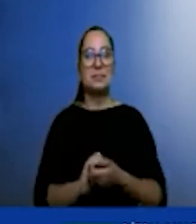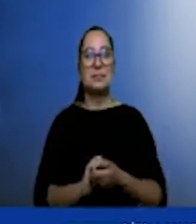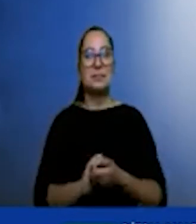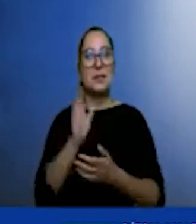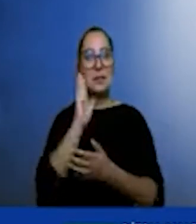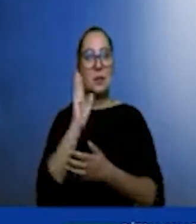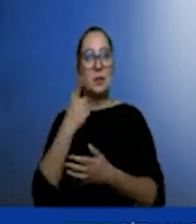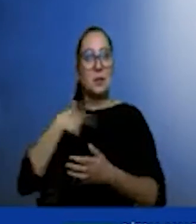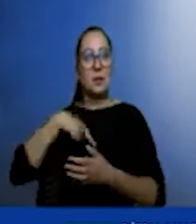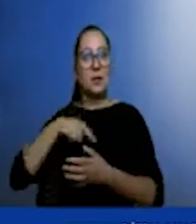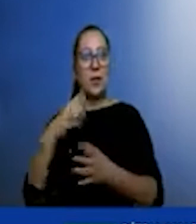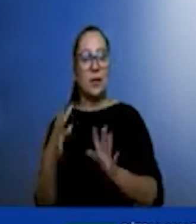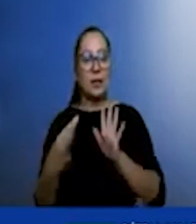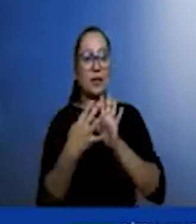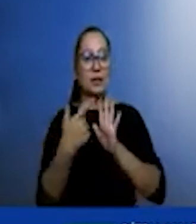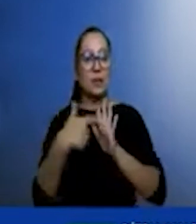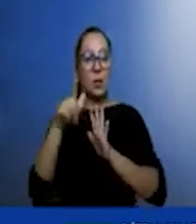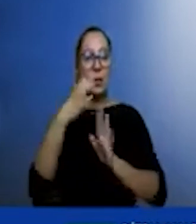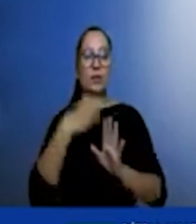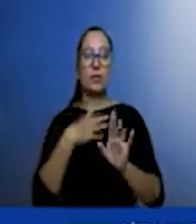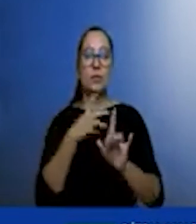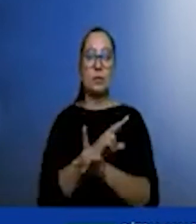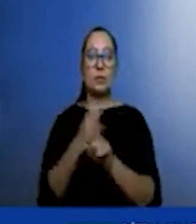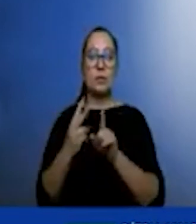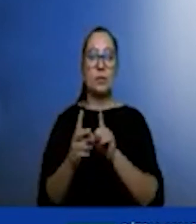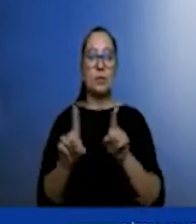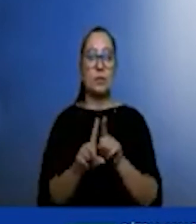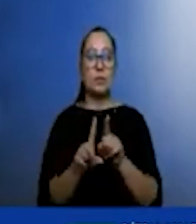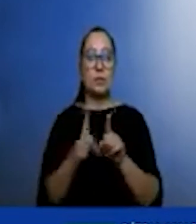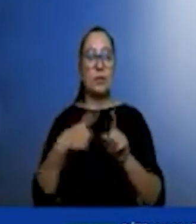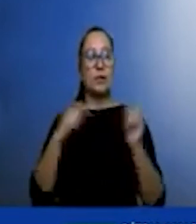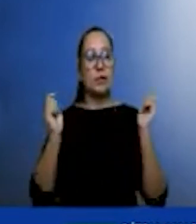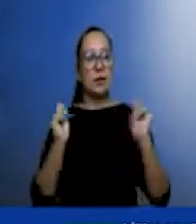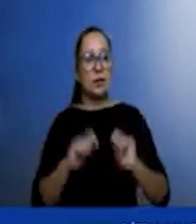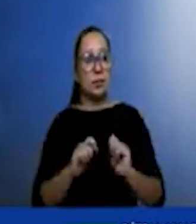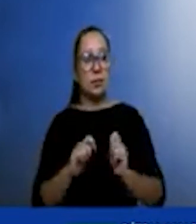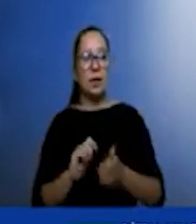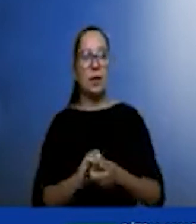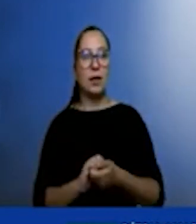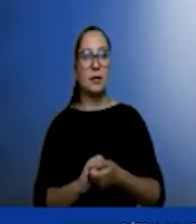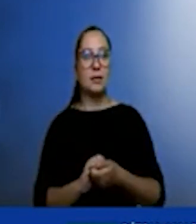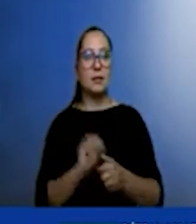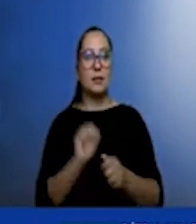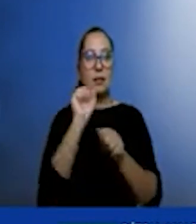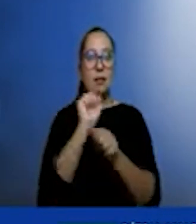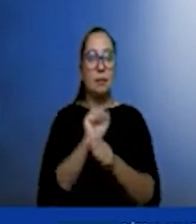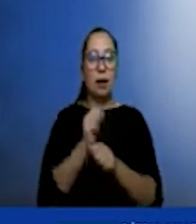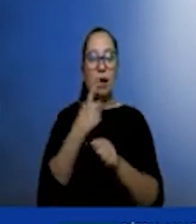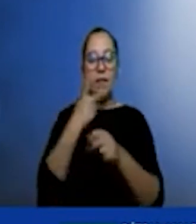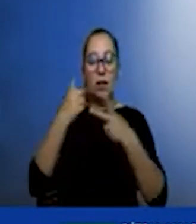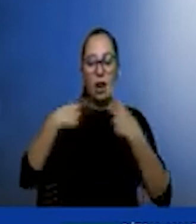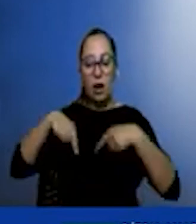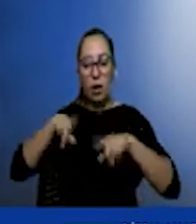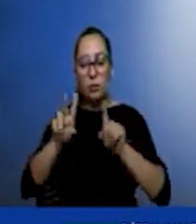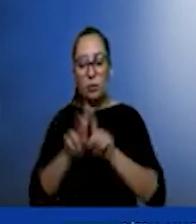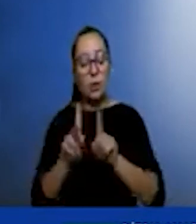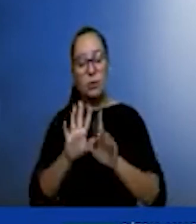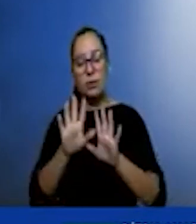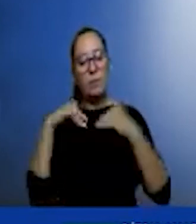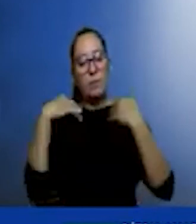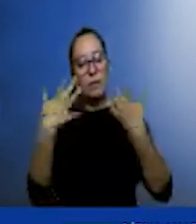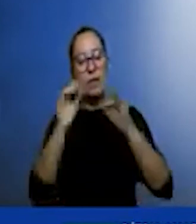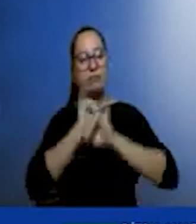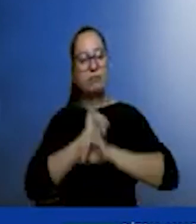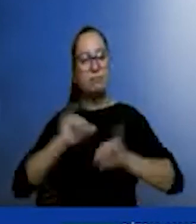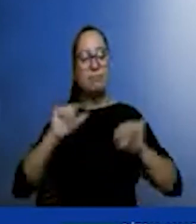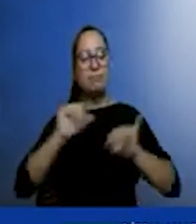outra forma, com uma outra perspectiva, que a gente seja capaz de parar de falar para dentro e falar para fora. E, de novo, né, cada um de